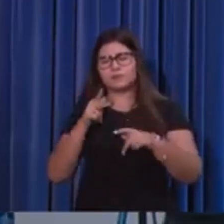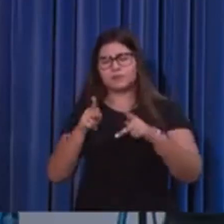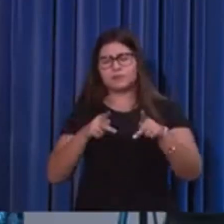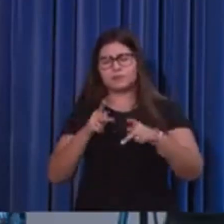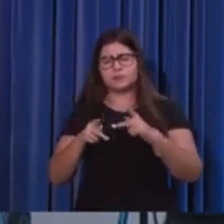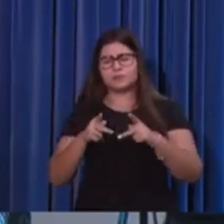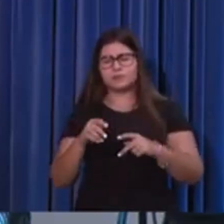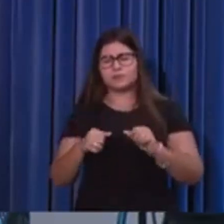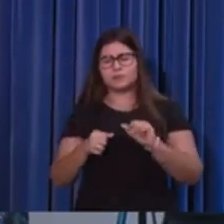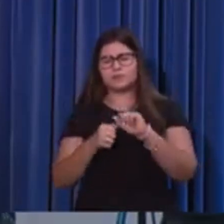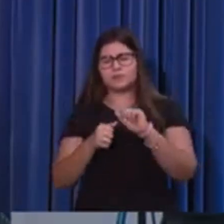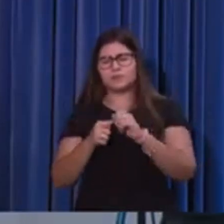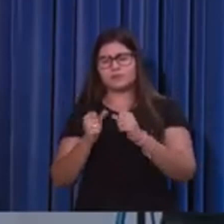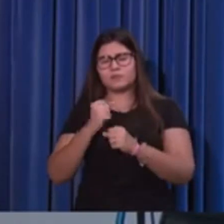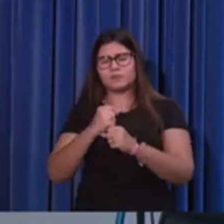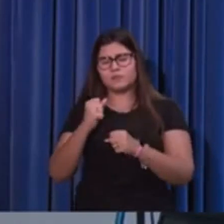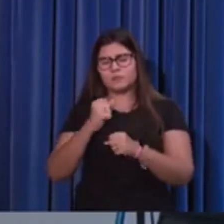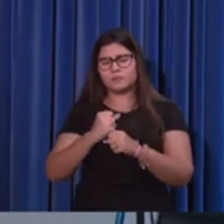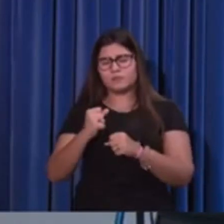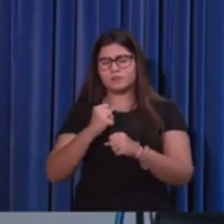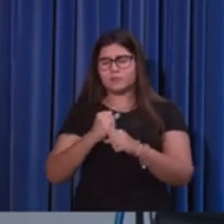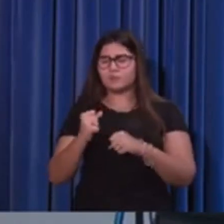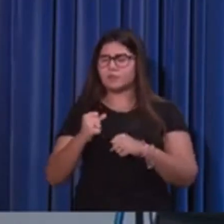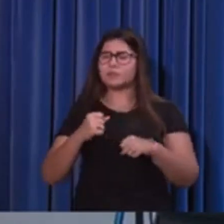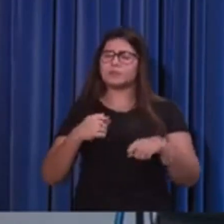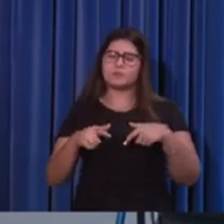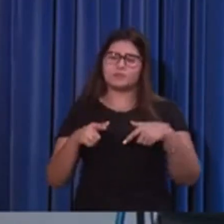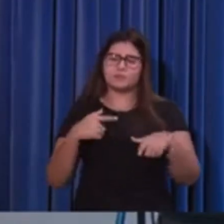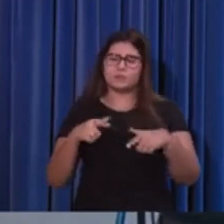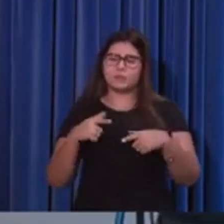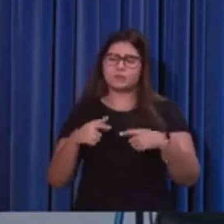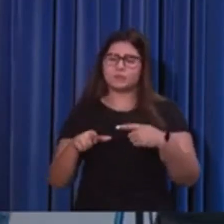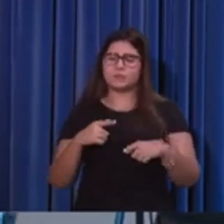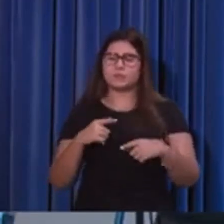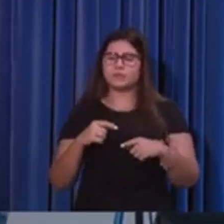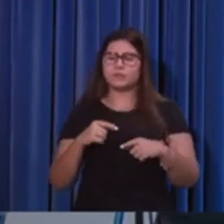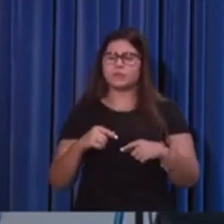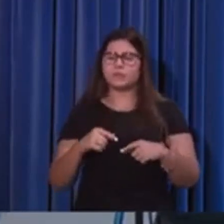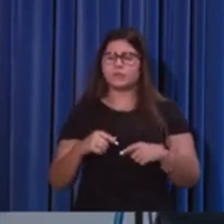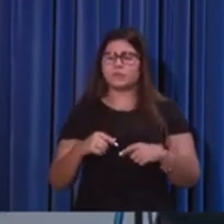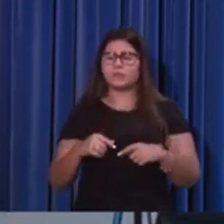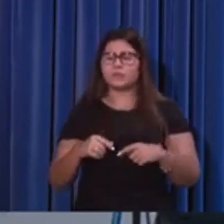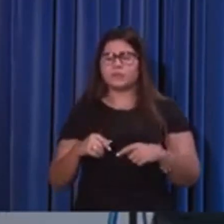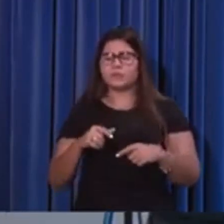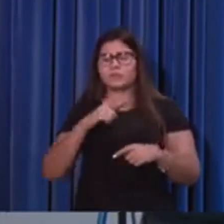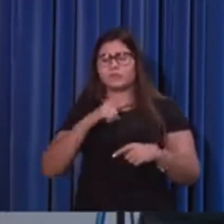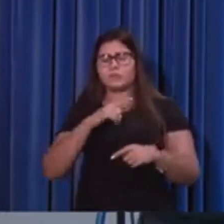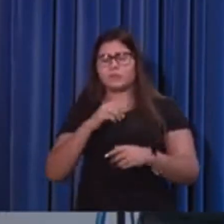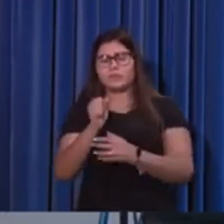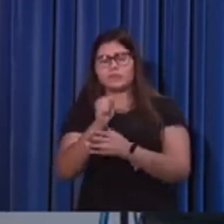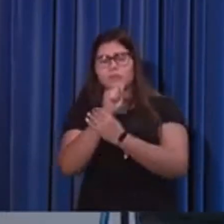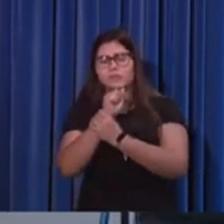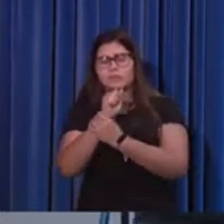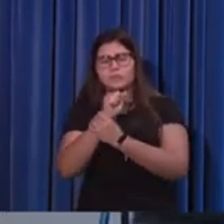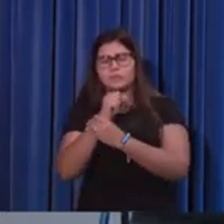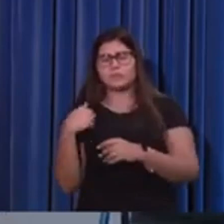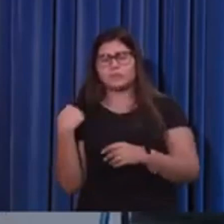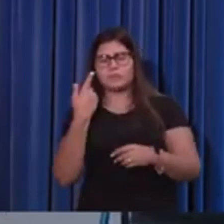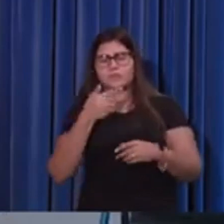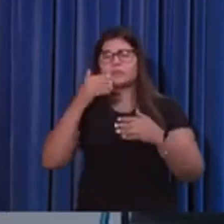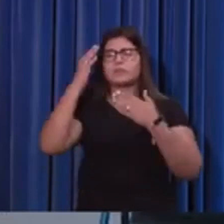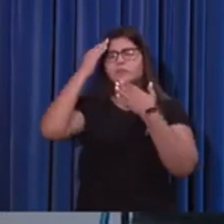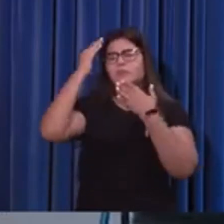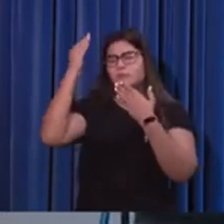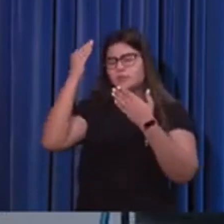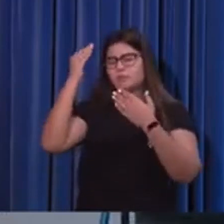arquitetos, os operários ali, para que ocorra tudo em segurança. Nós te agradecemos por isso, Pai.